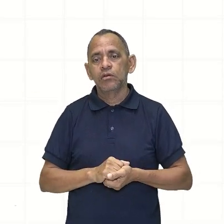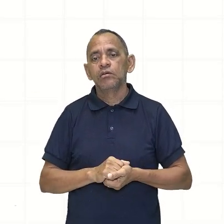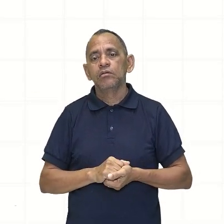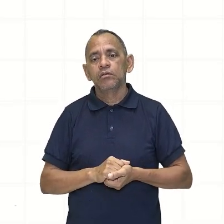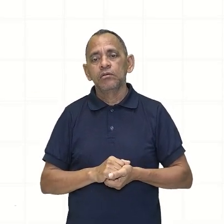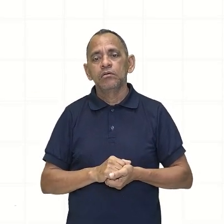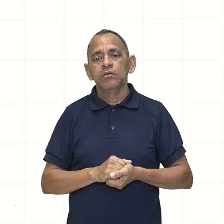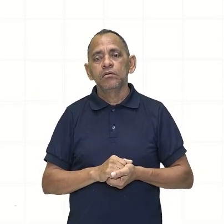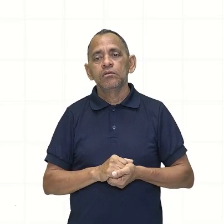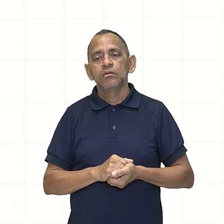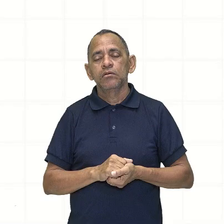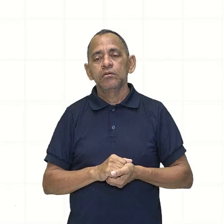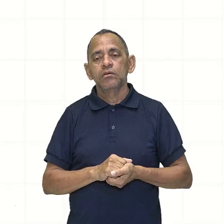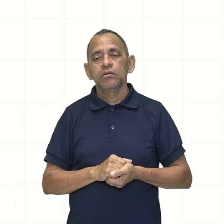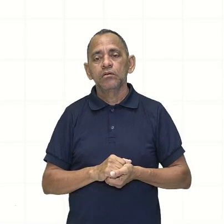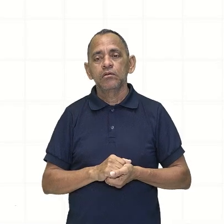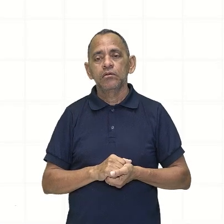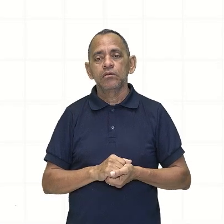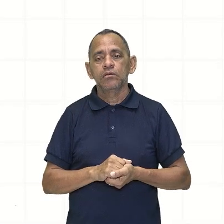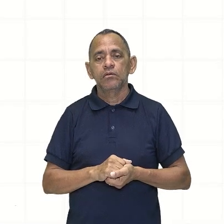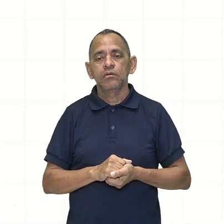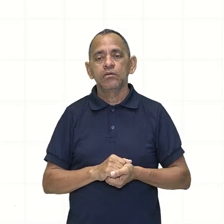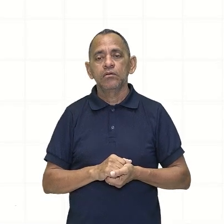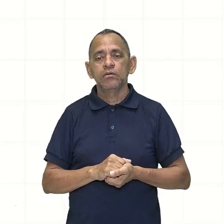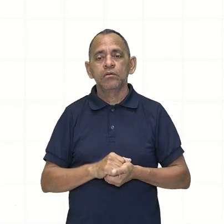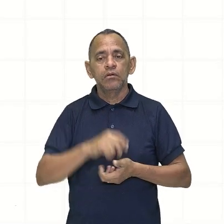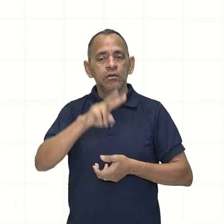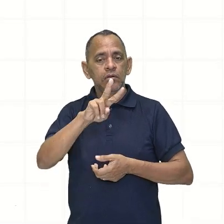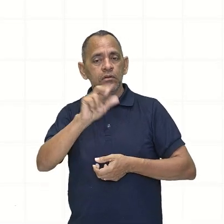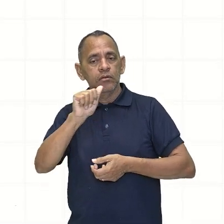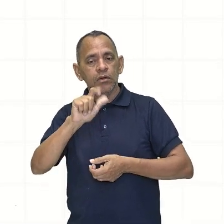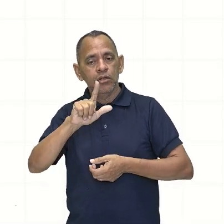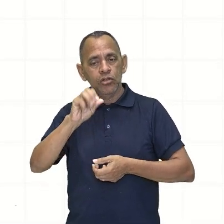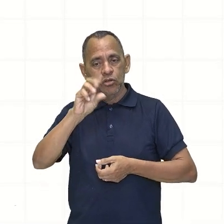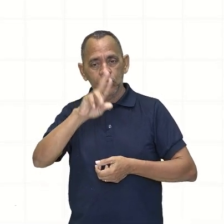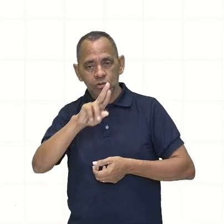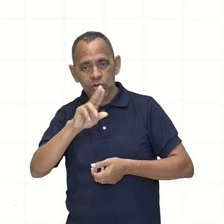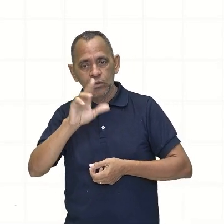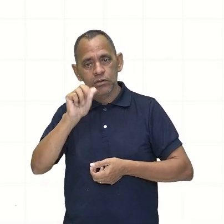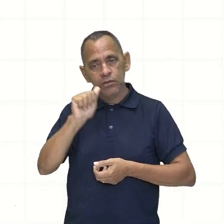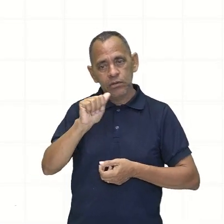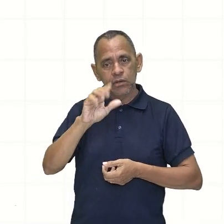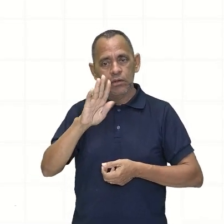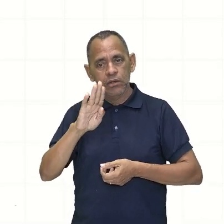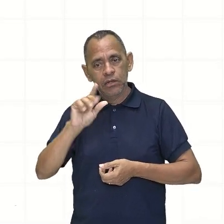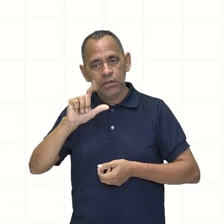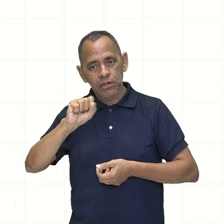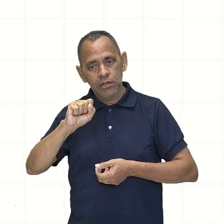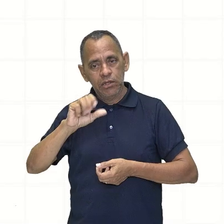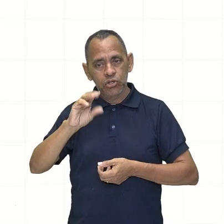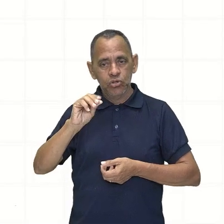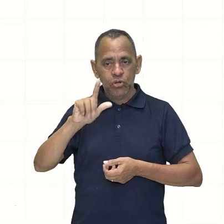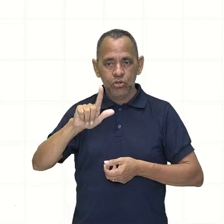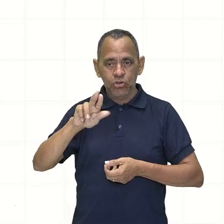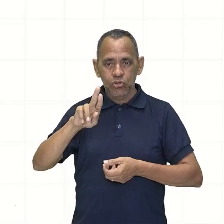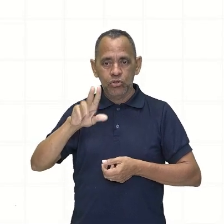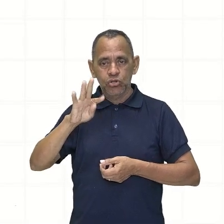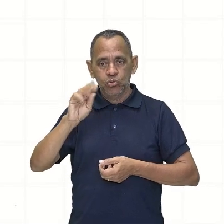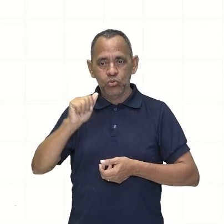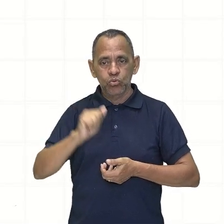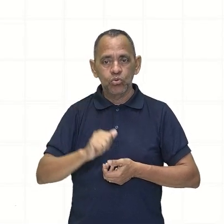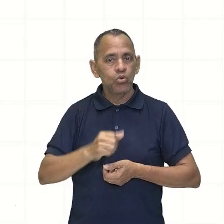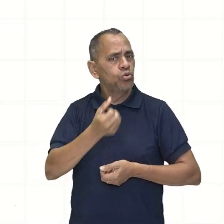absoluto. Valor absoluto é exatamente só o número, sem você olhar para sinal